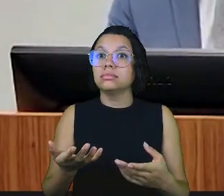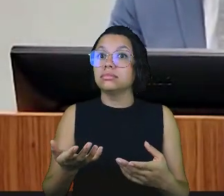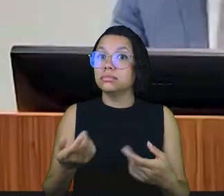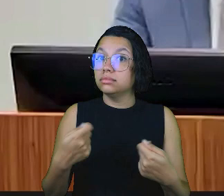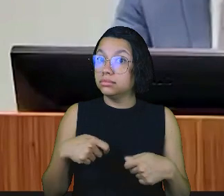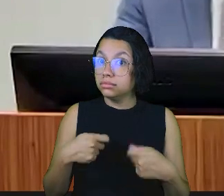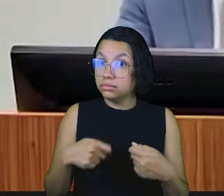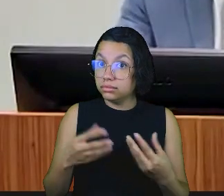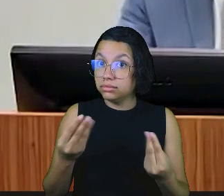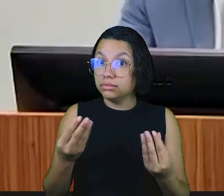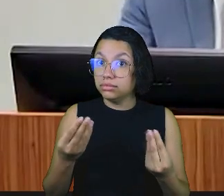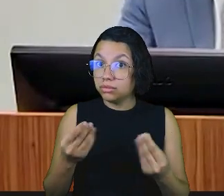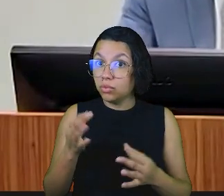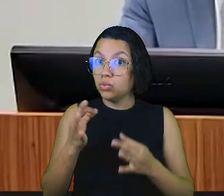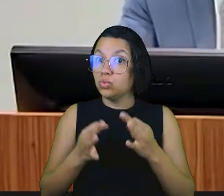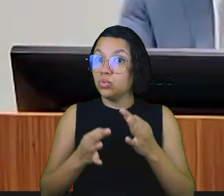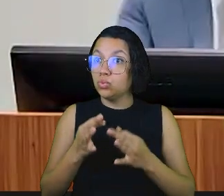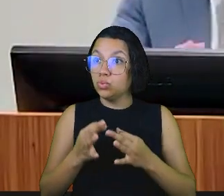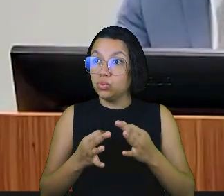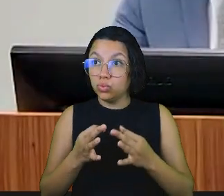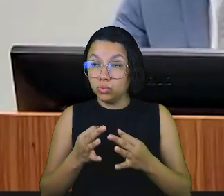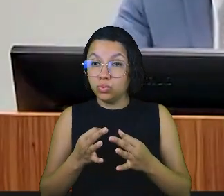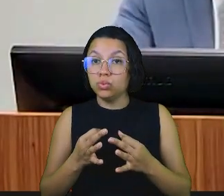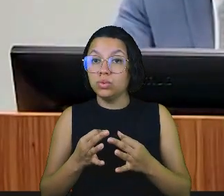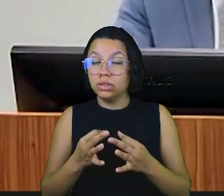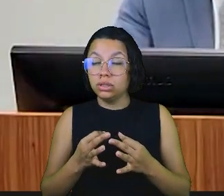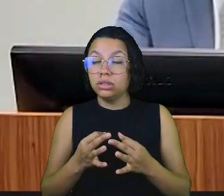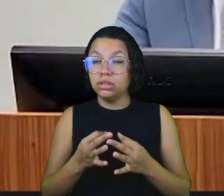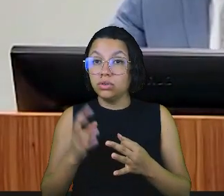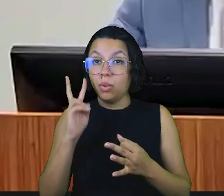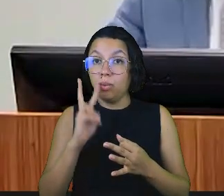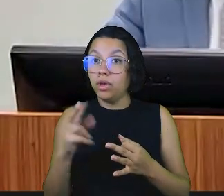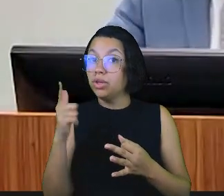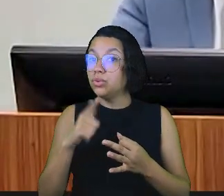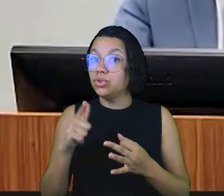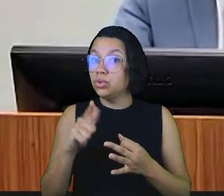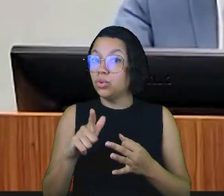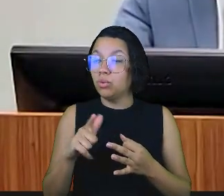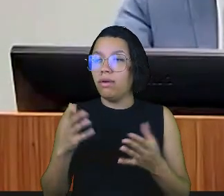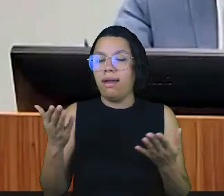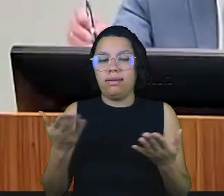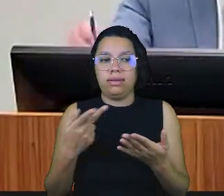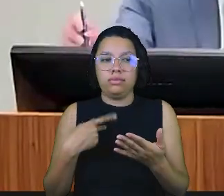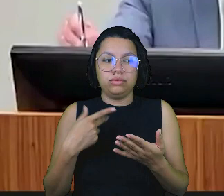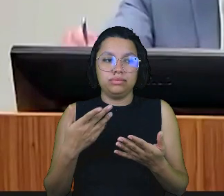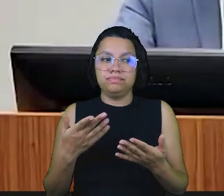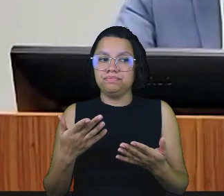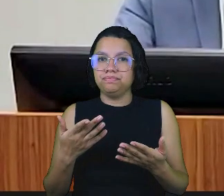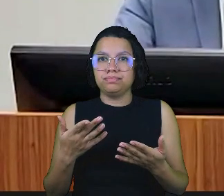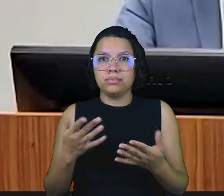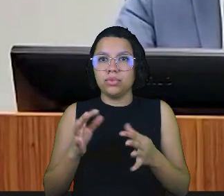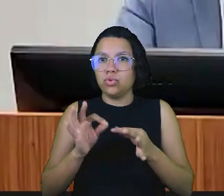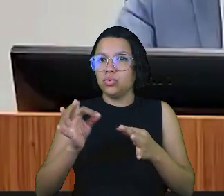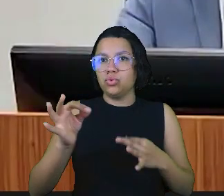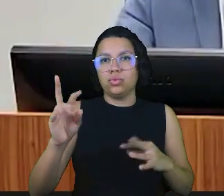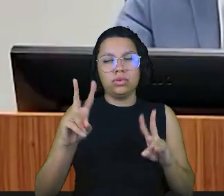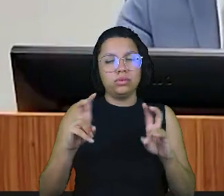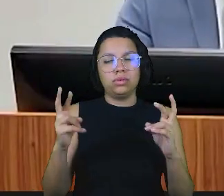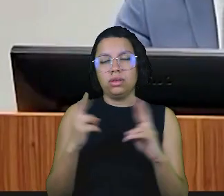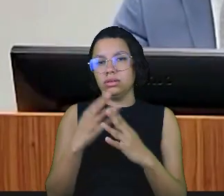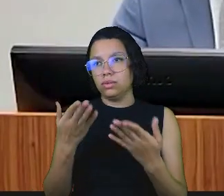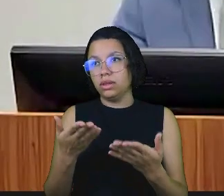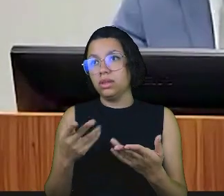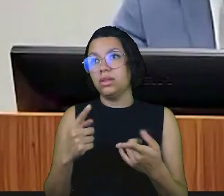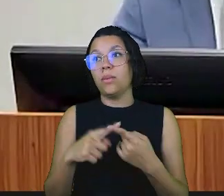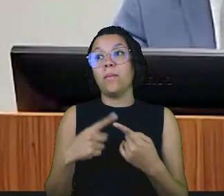mas vejam, mais uma vez, eu não vou aqui esticar o assunto em relação a isso, mas eu gosto de